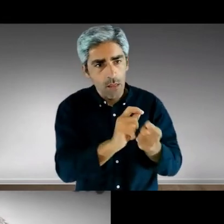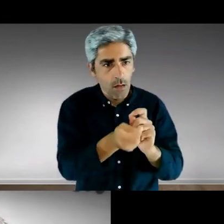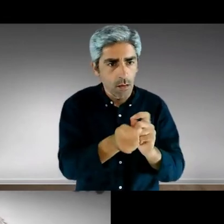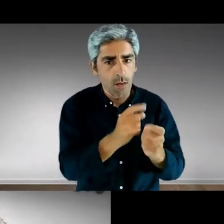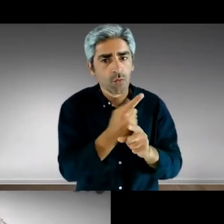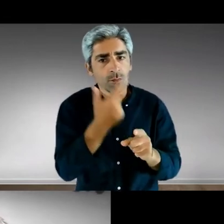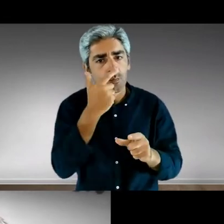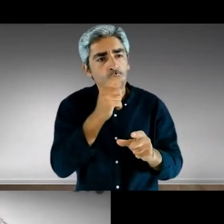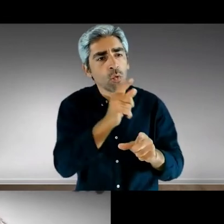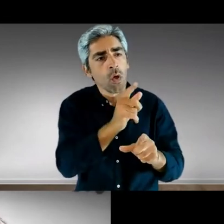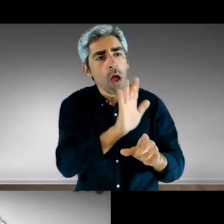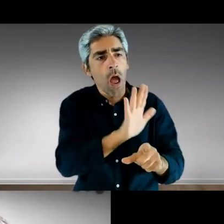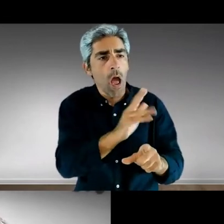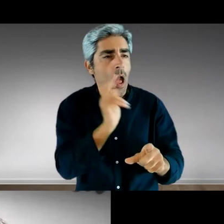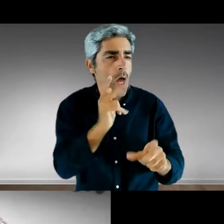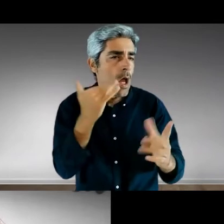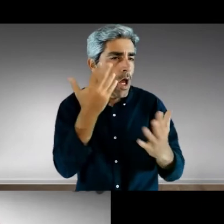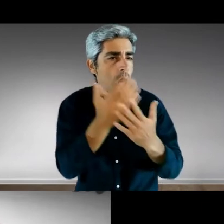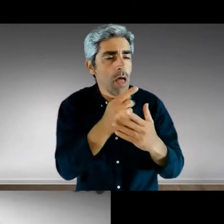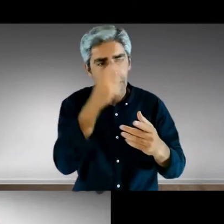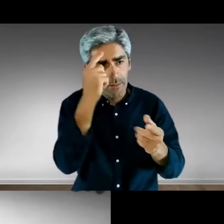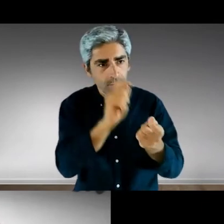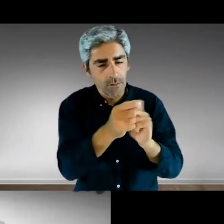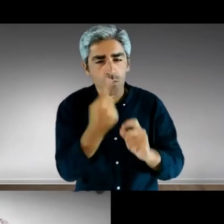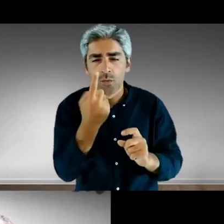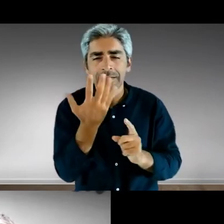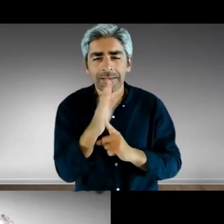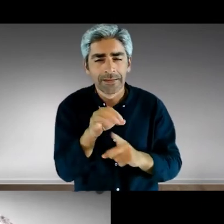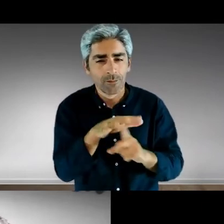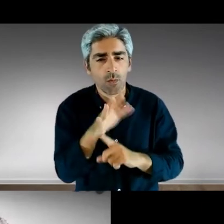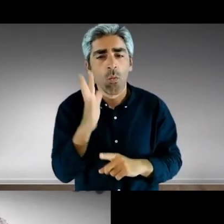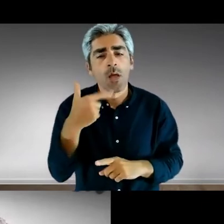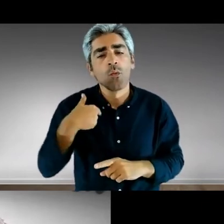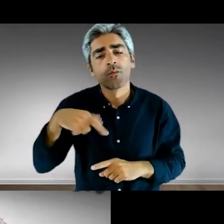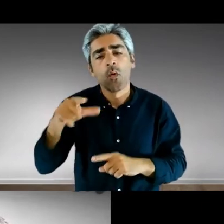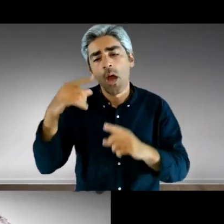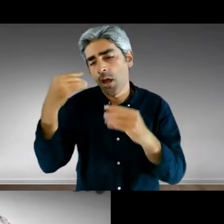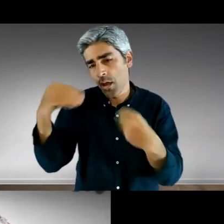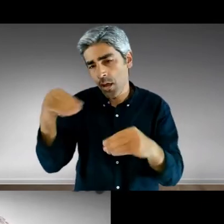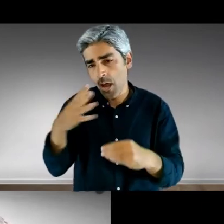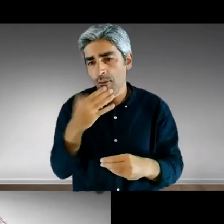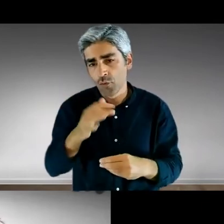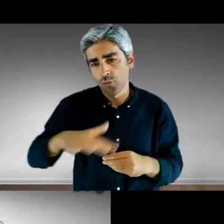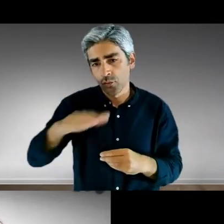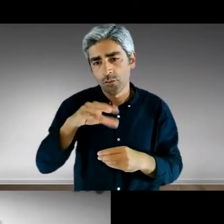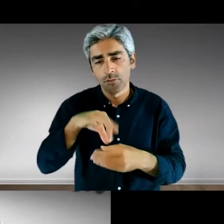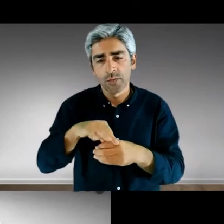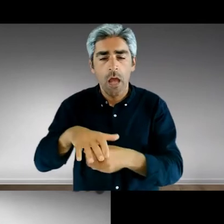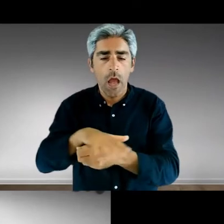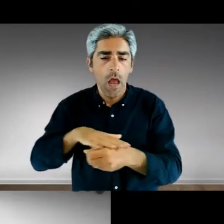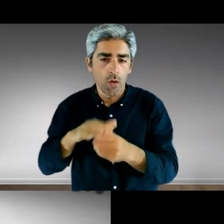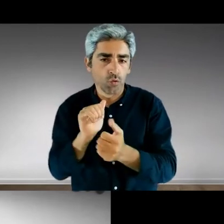pessoas que estão há algum tempo. Eu dou um simples exemplo, quando estou a dar aulas com os meus estudantes na área do desporto, costumo dar